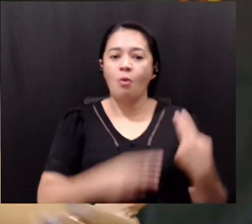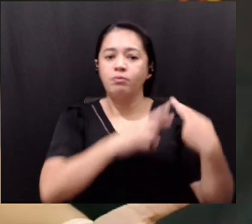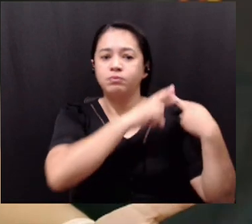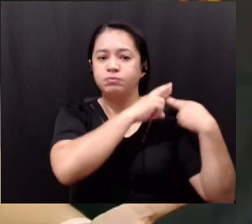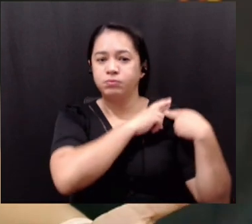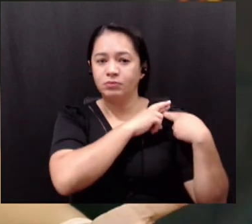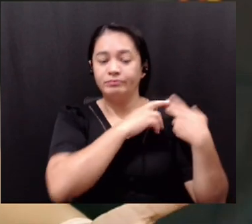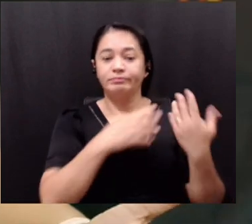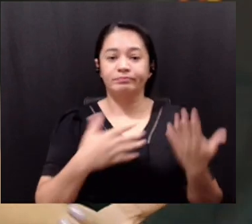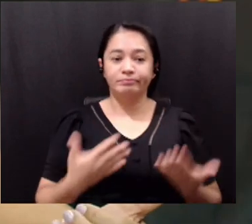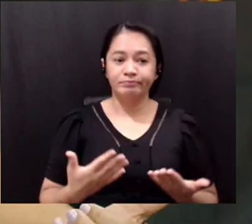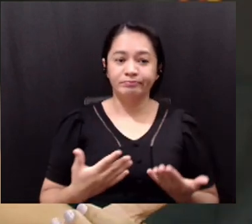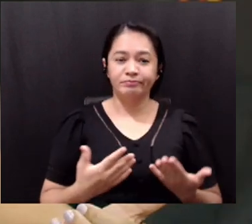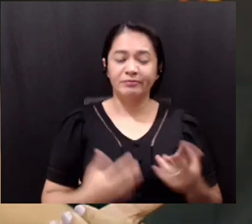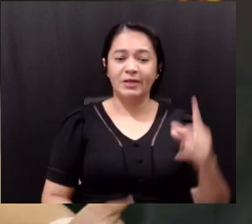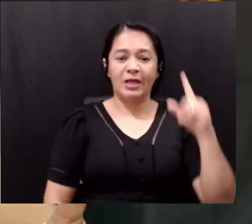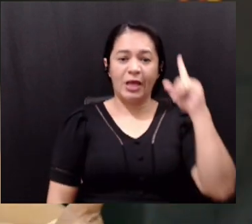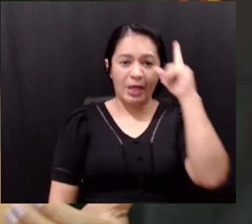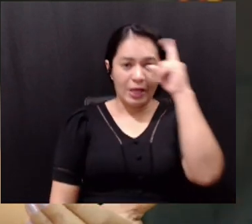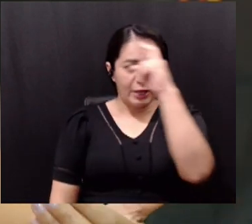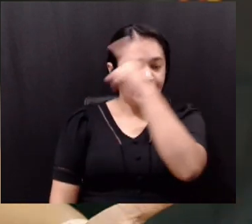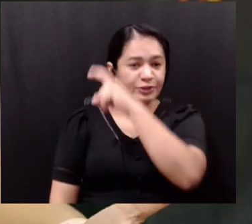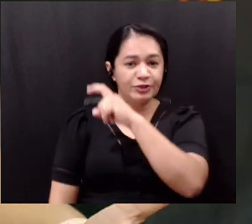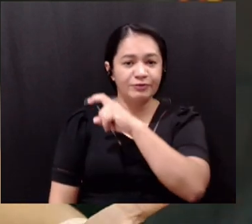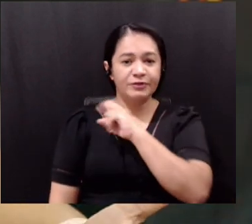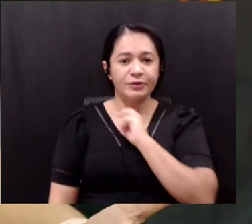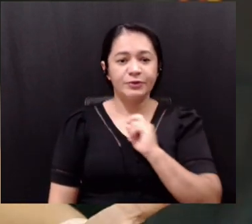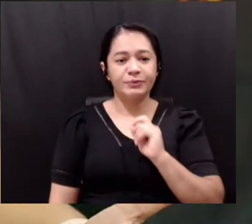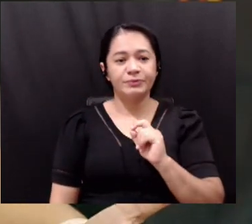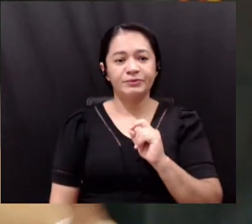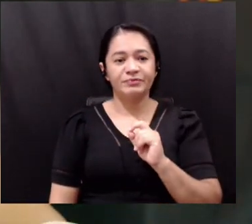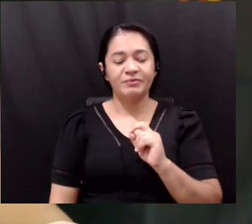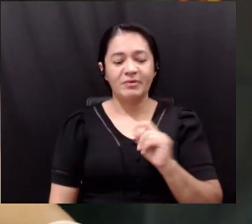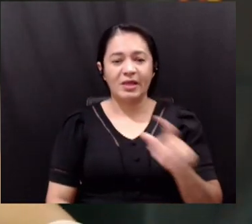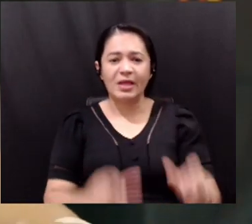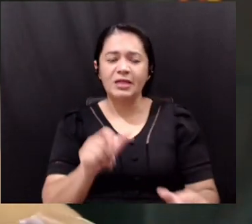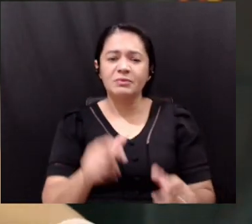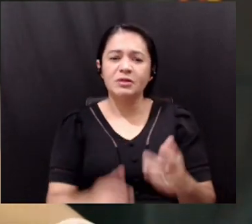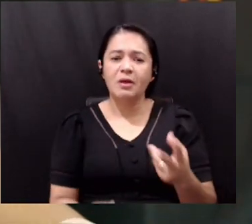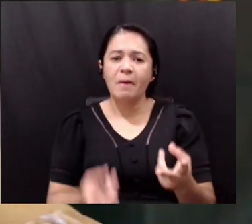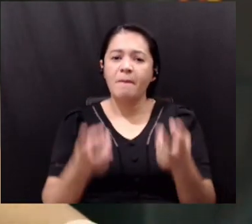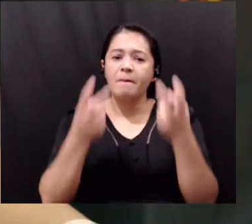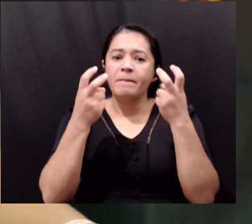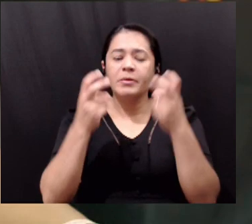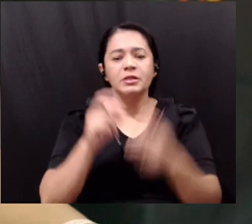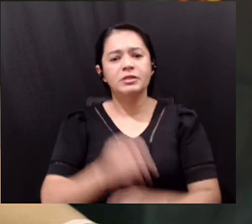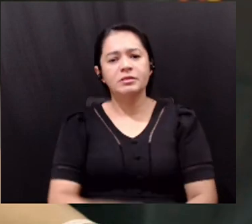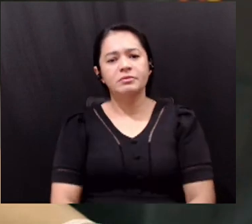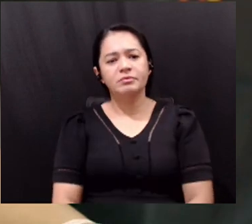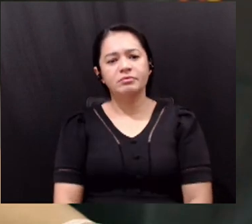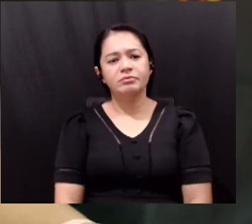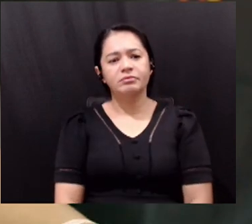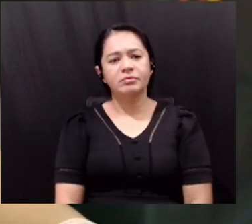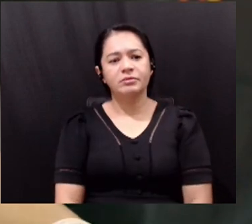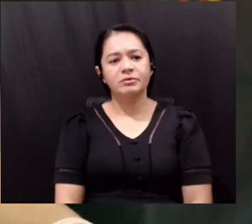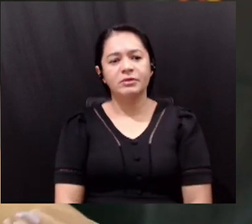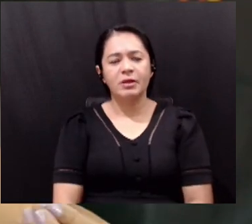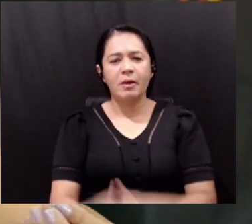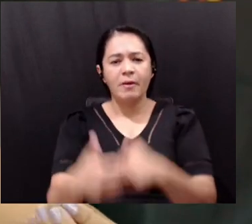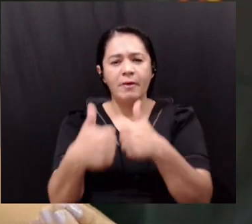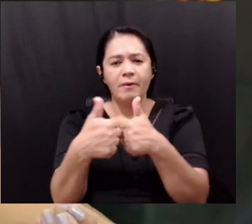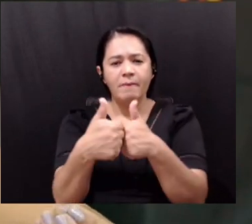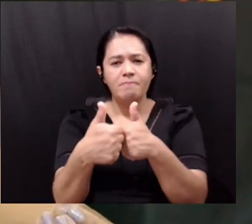fica difícil para as pessoas identificarem quando estão próximas a